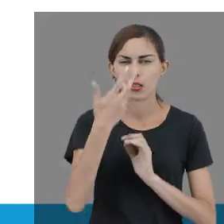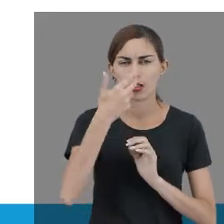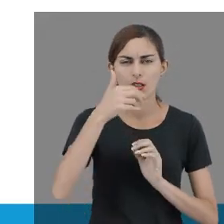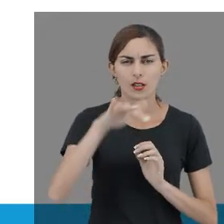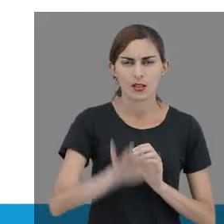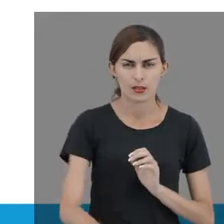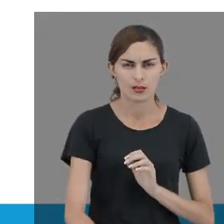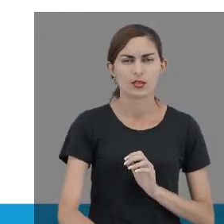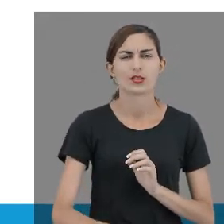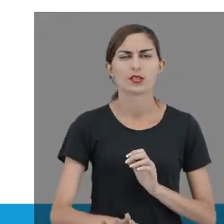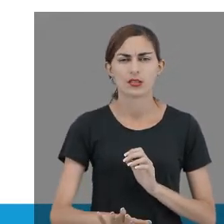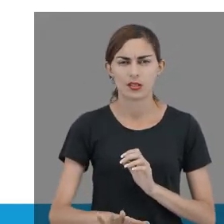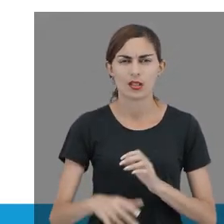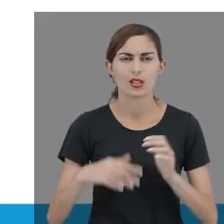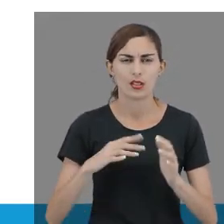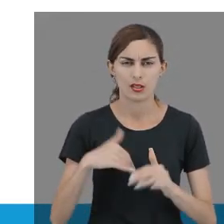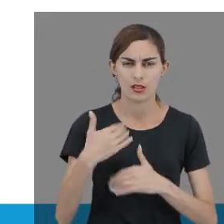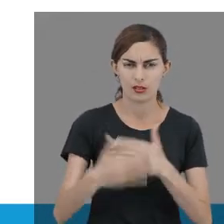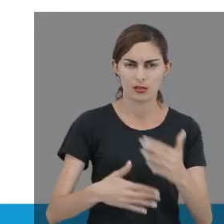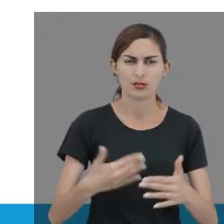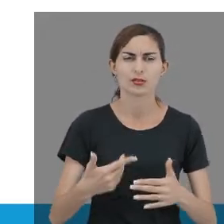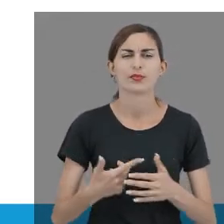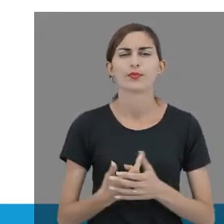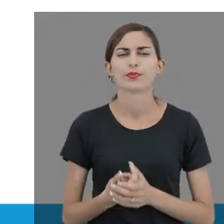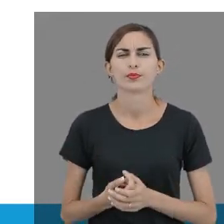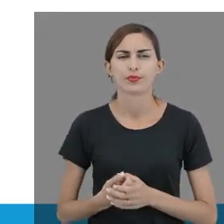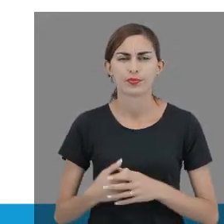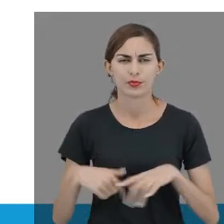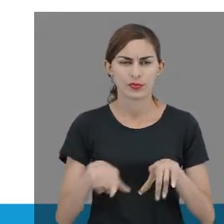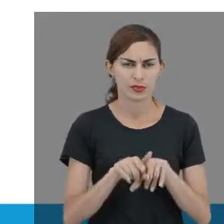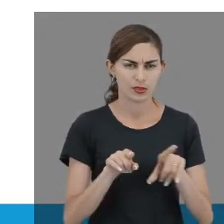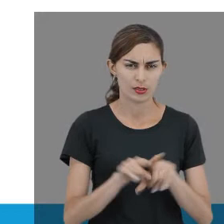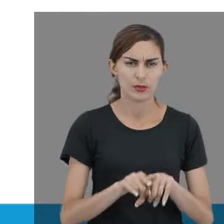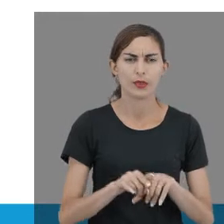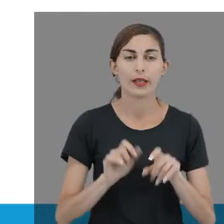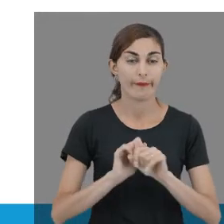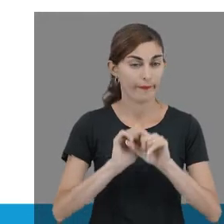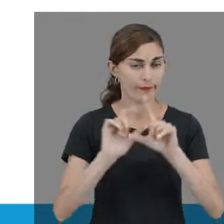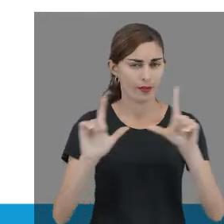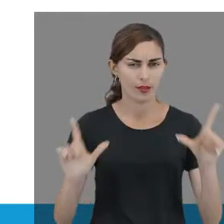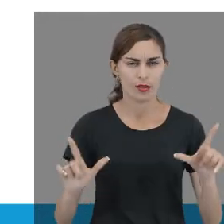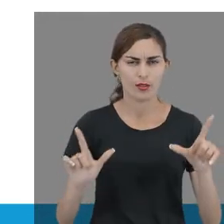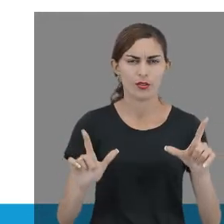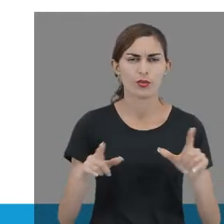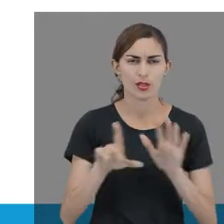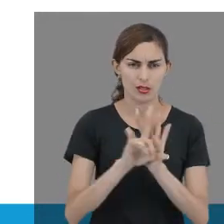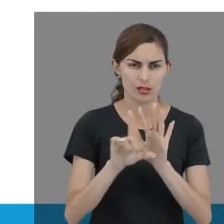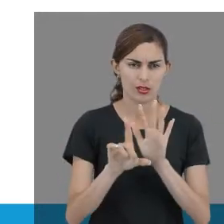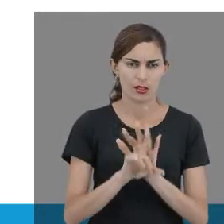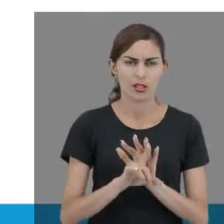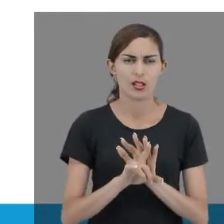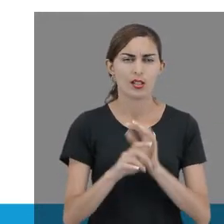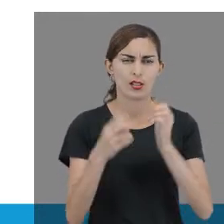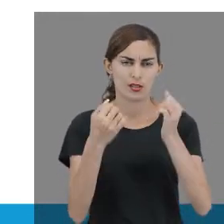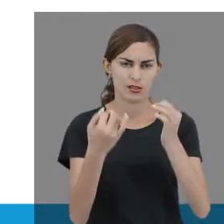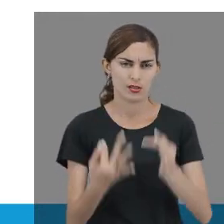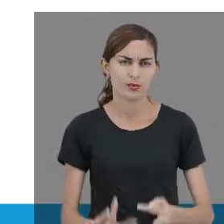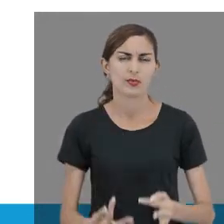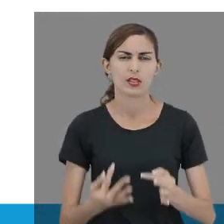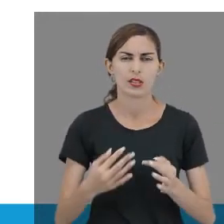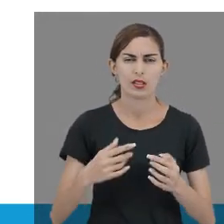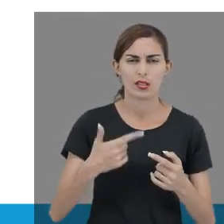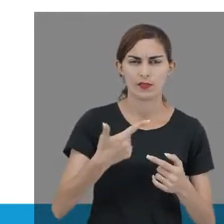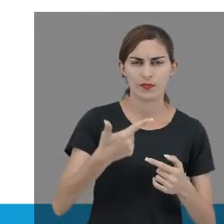criança após 28 dias de nascimento. Repetindo para ficar claro. Essa diretriz, se tem menos de